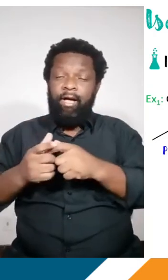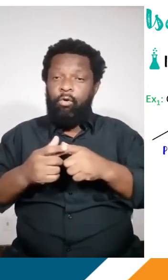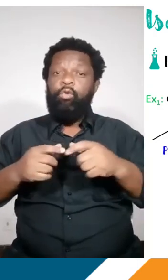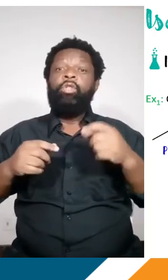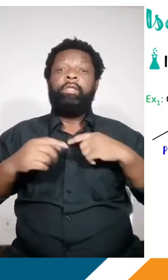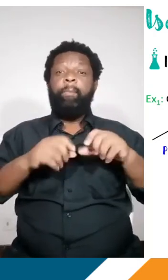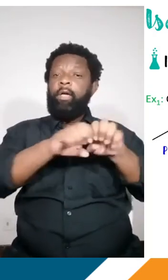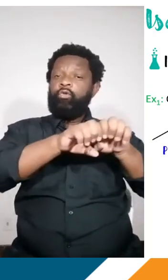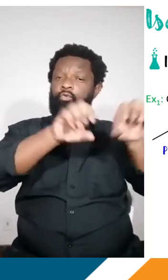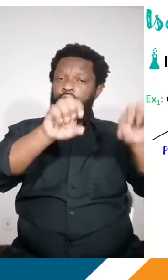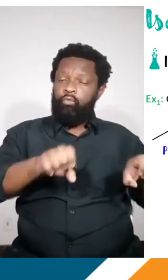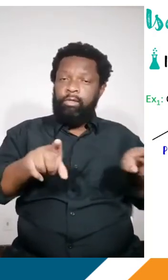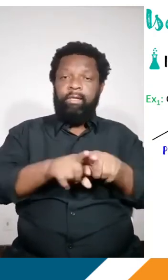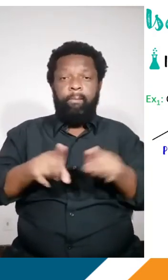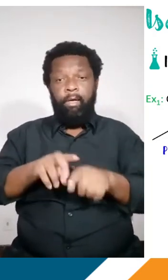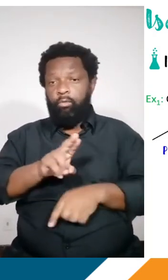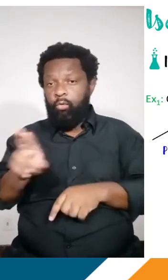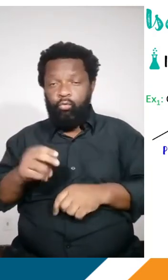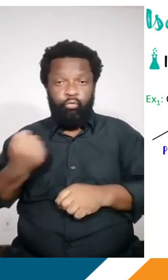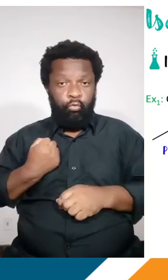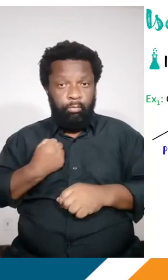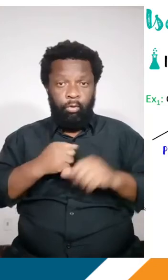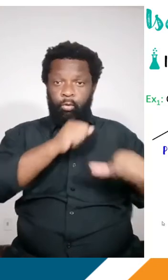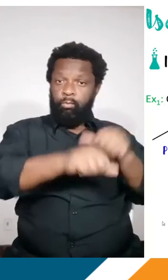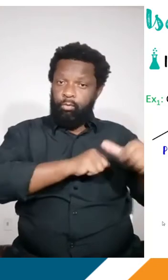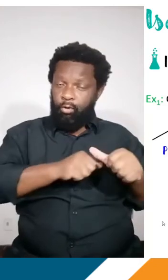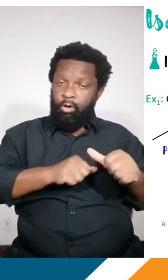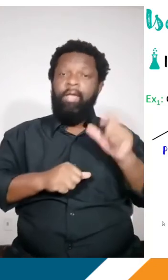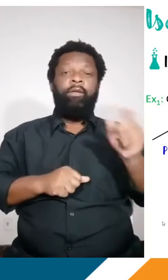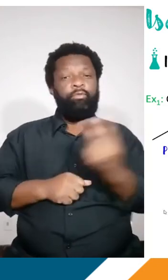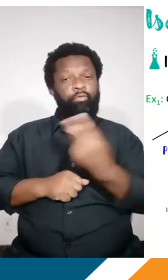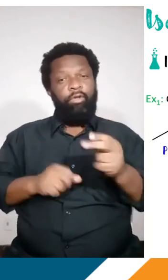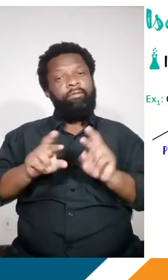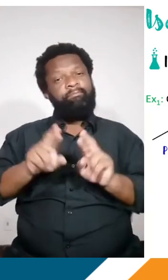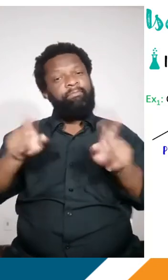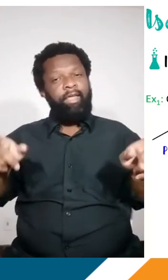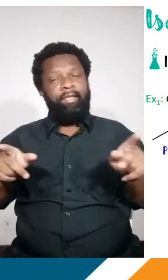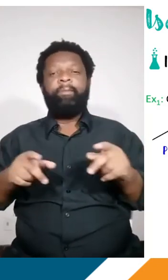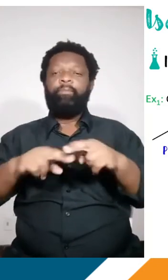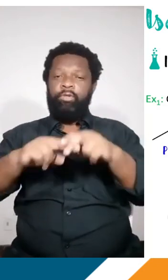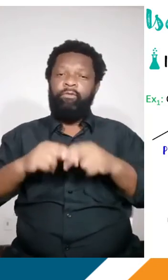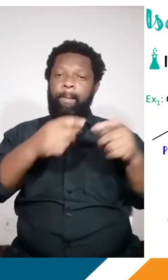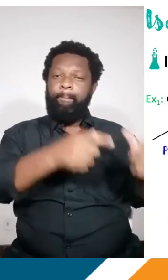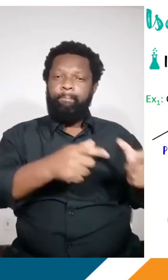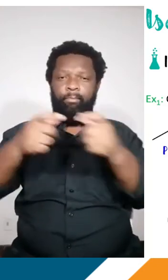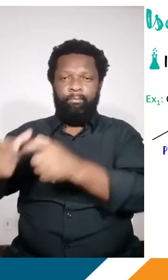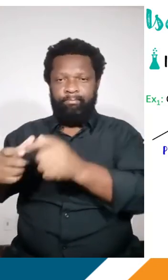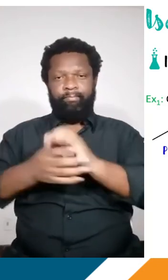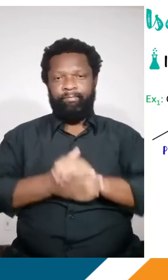pela estrutura como pelo nome. Se mudou esse númerozinho, eu vejo que eles se diferenciam justamente pela posição.